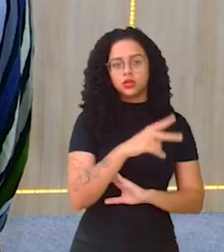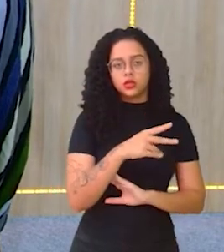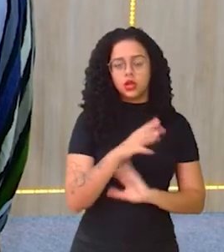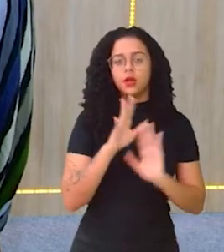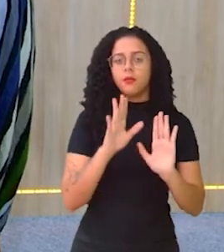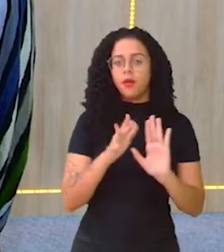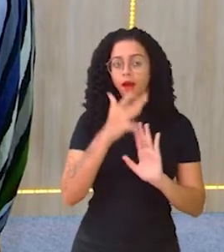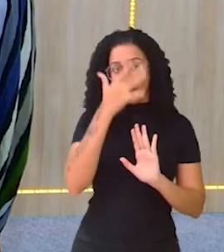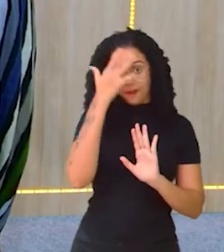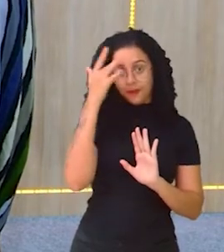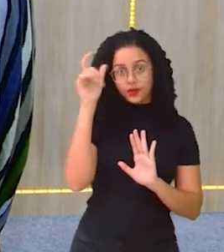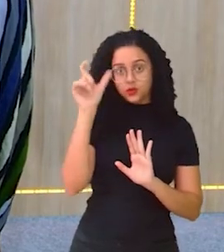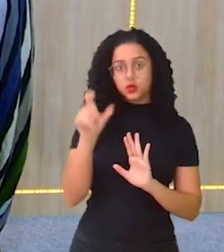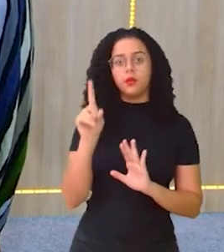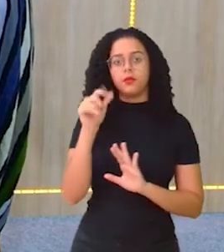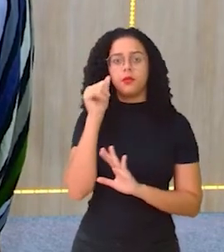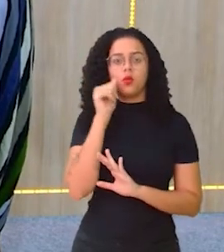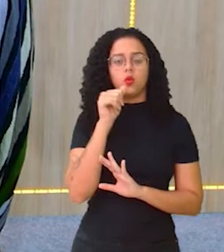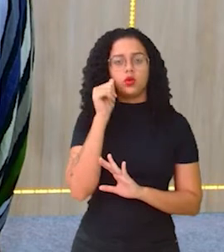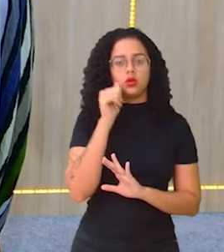essa pessoa era uma mulher